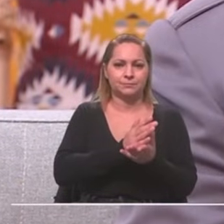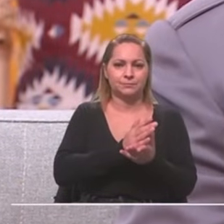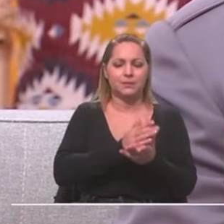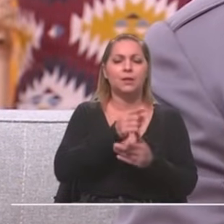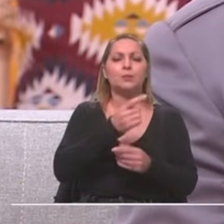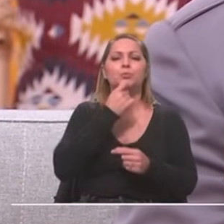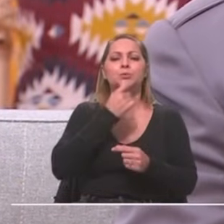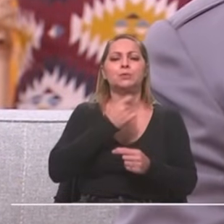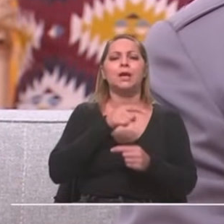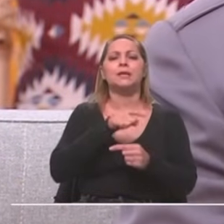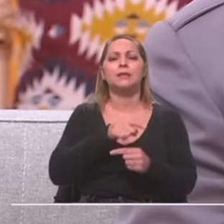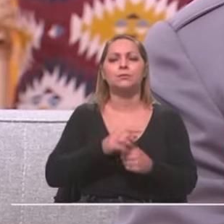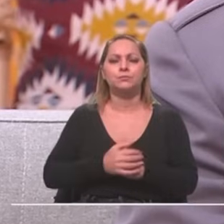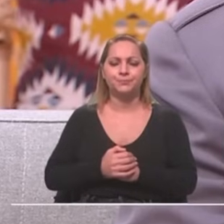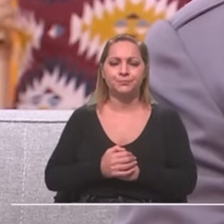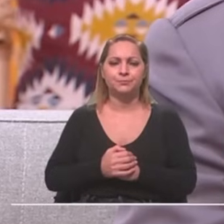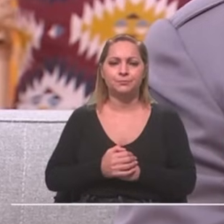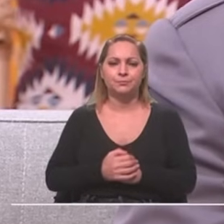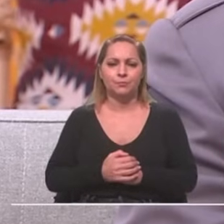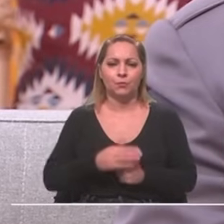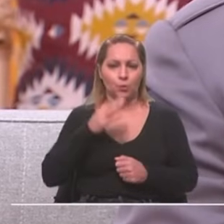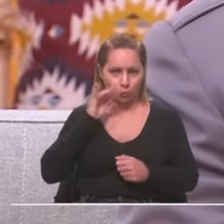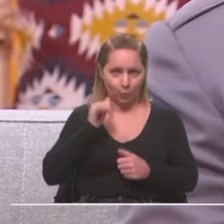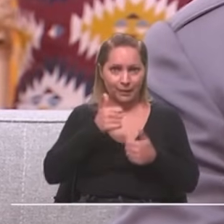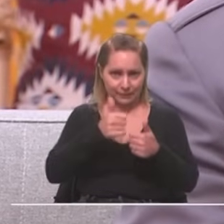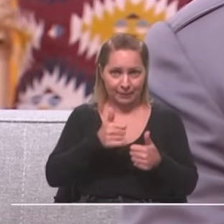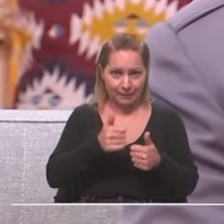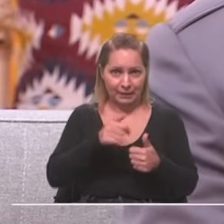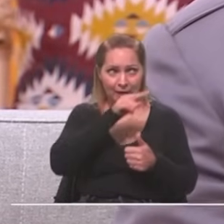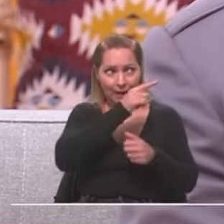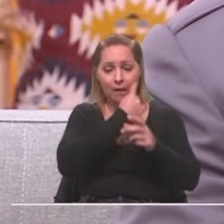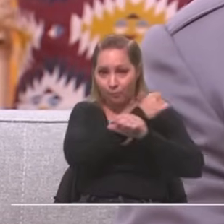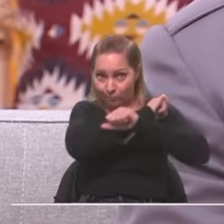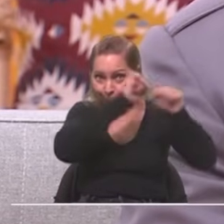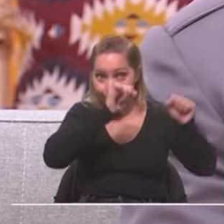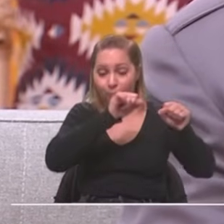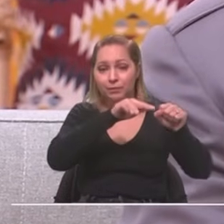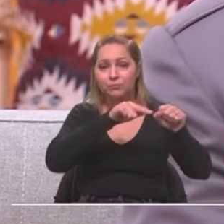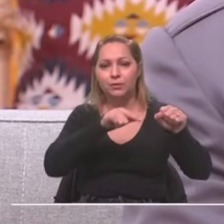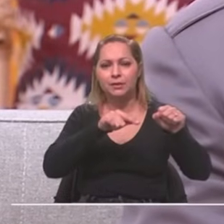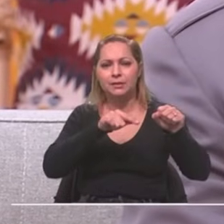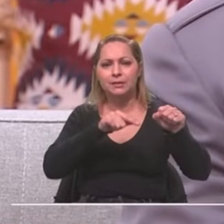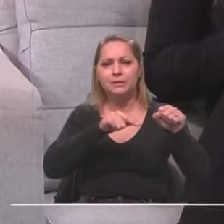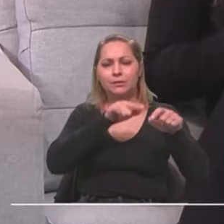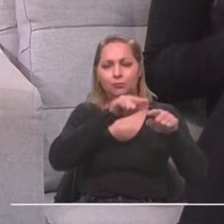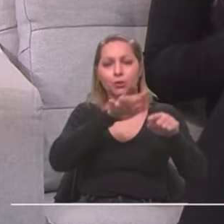que lhe perguntaram: então, o teu pai está bem? Houve lá, aquele arrebentamento foi em